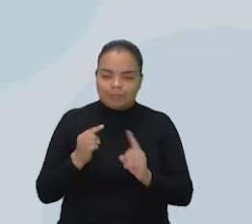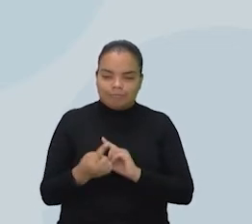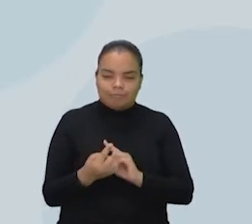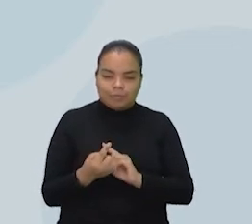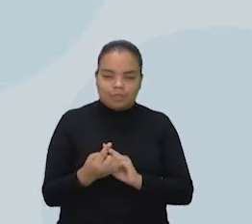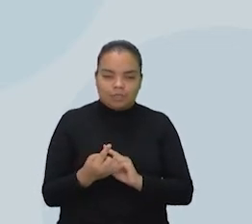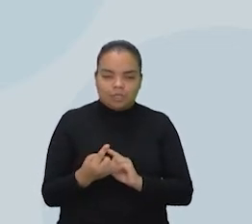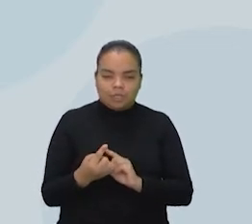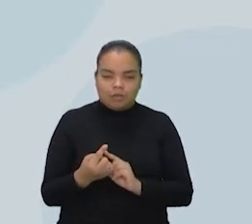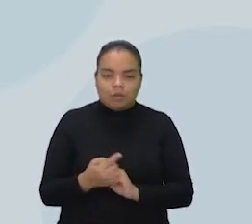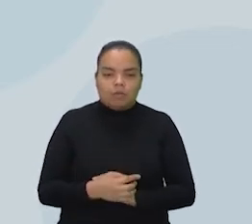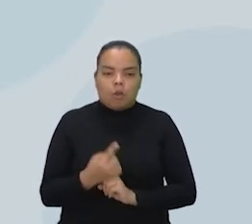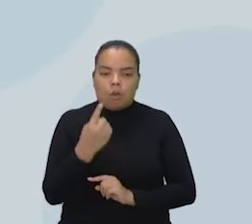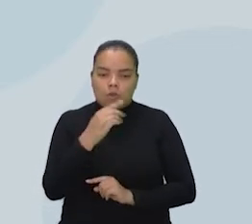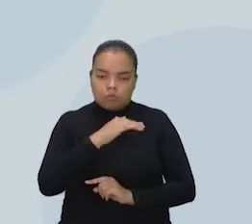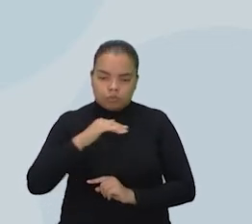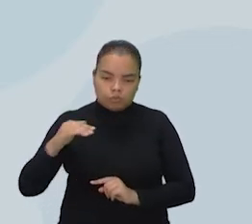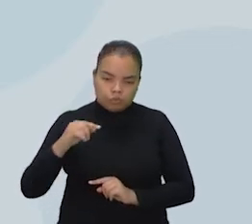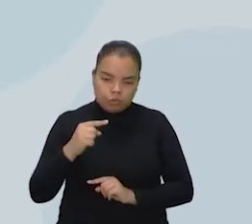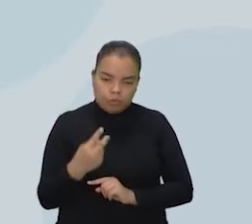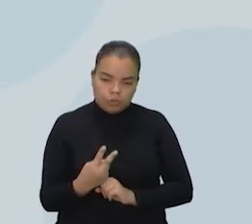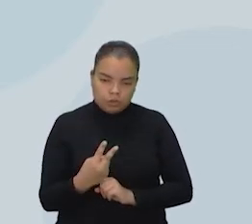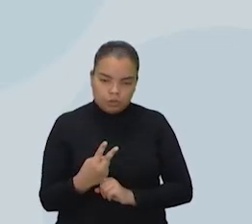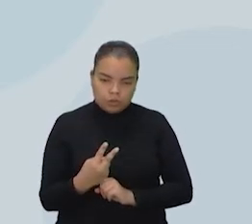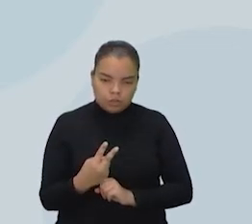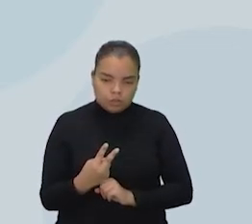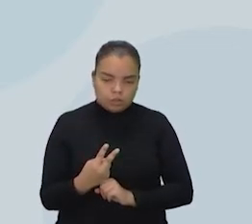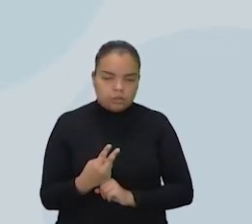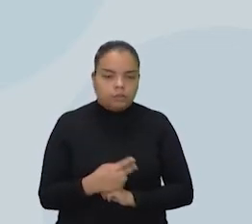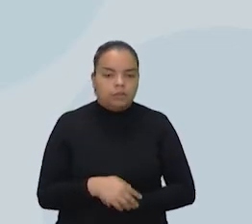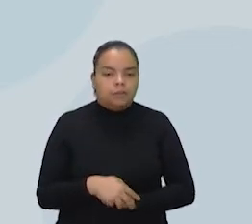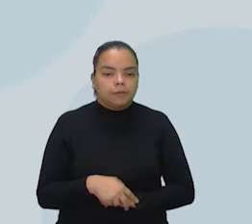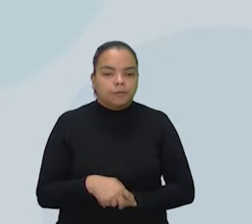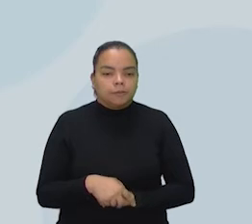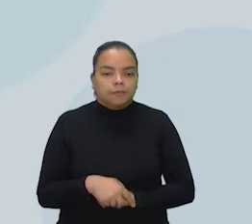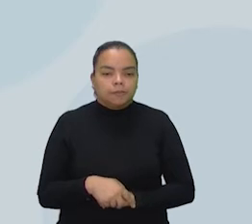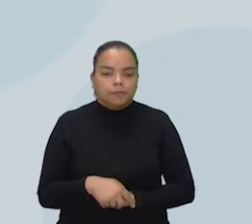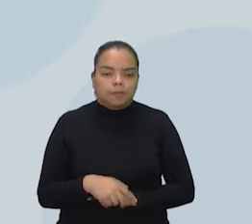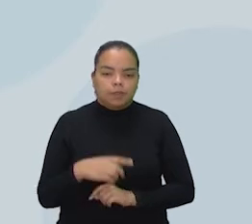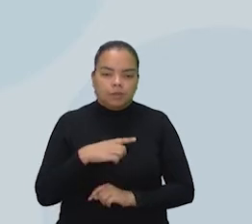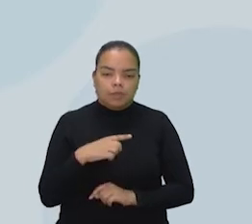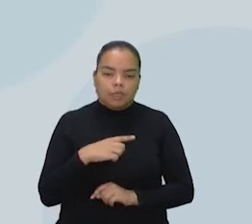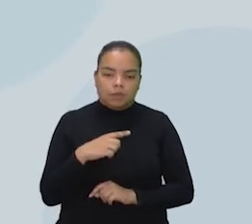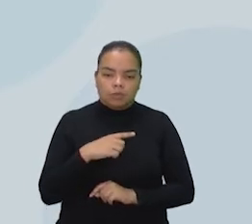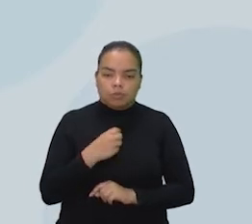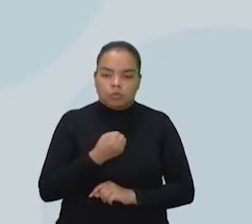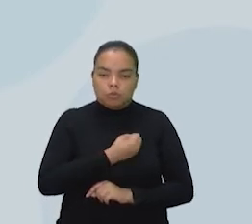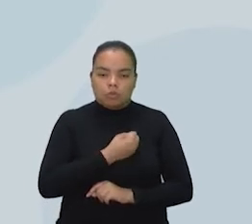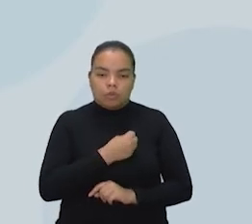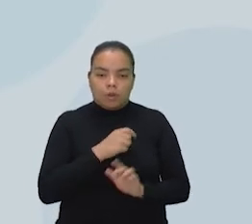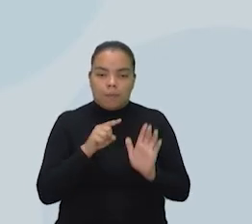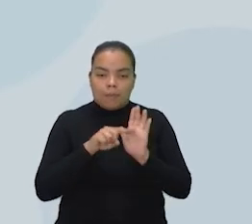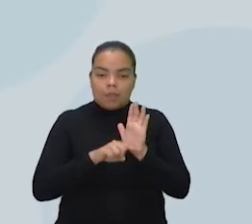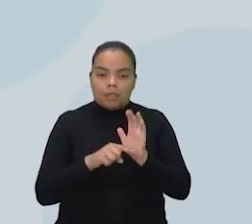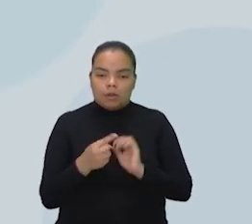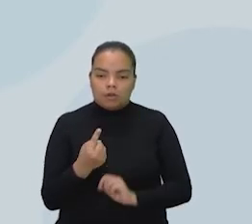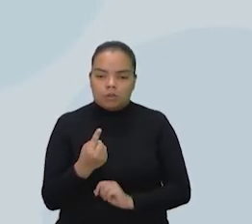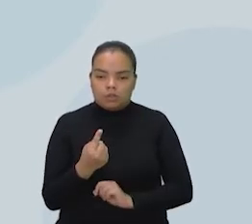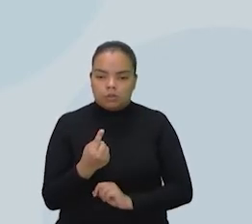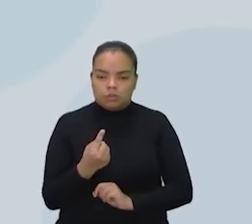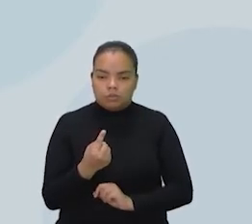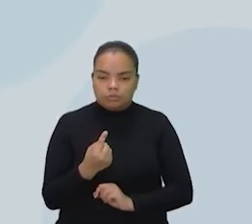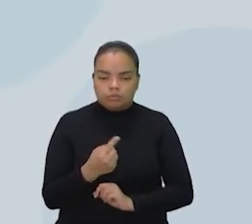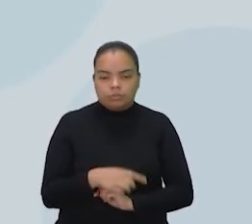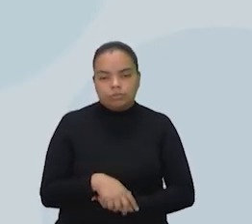1 sobre 2. Então, aqui, pessoal, ó, vai dar um número menor que 1. Porque, ó, E não é 2, alguma